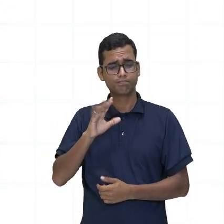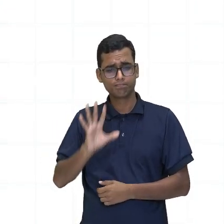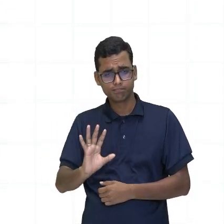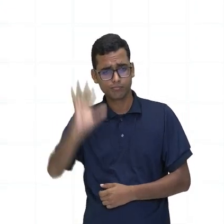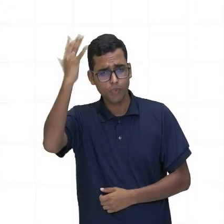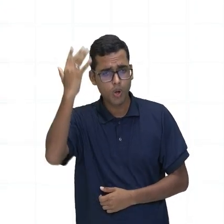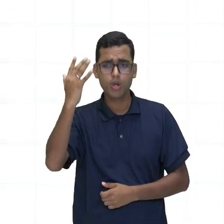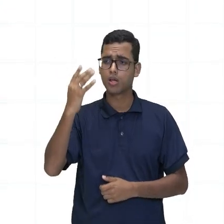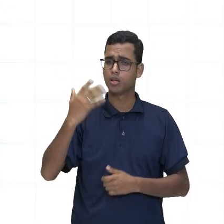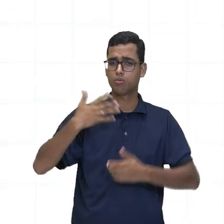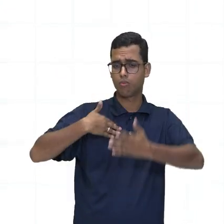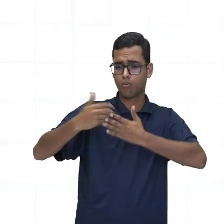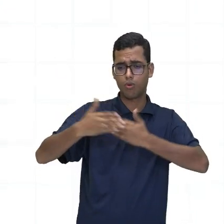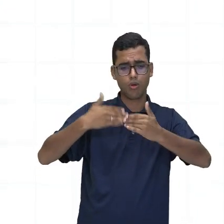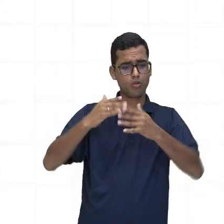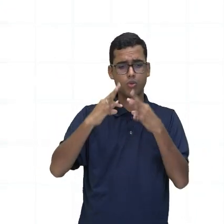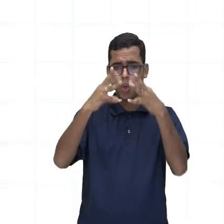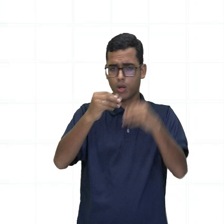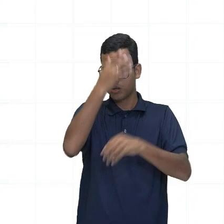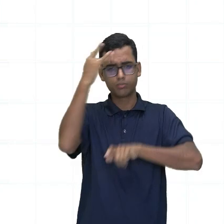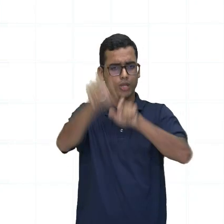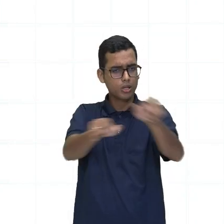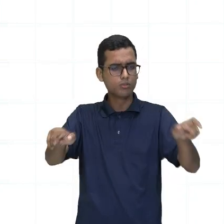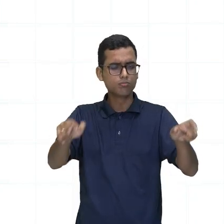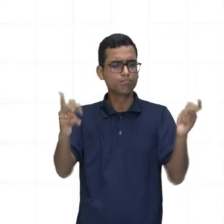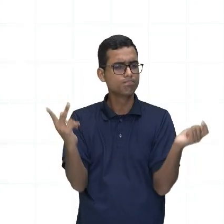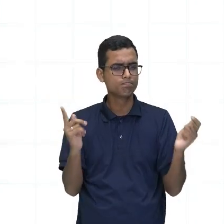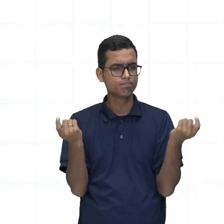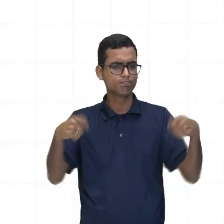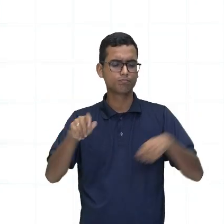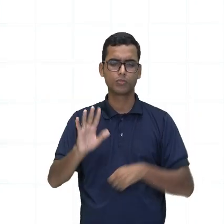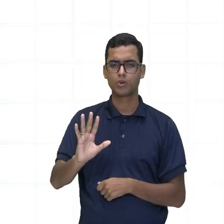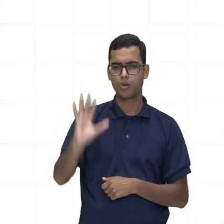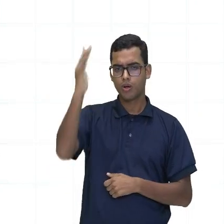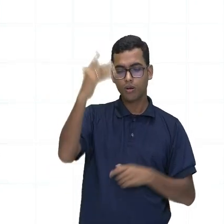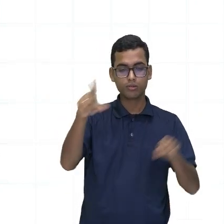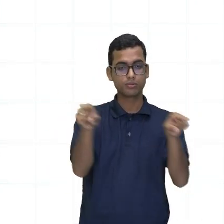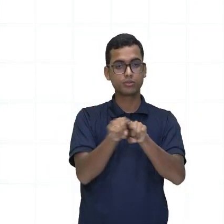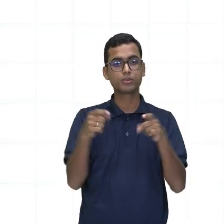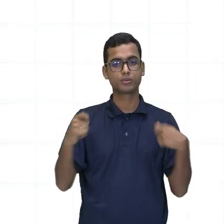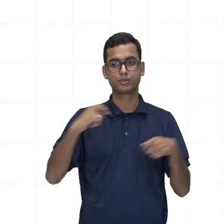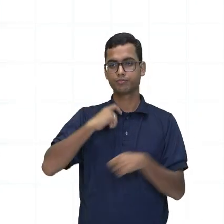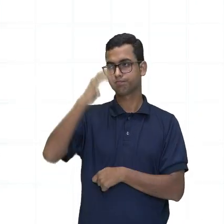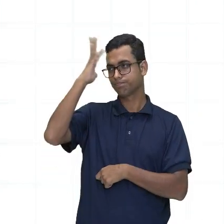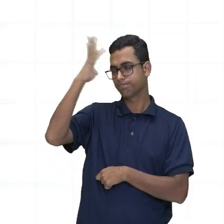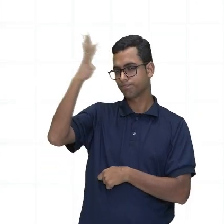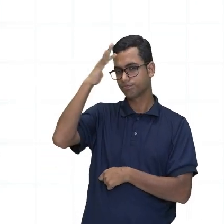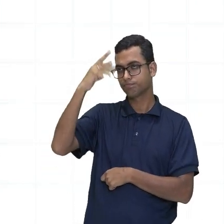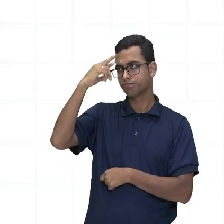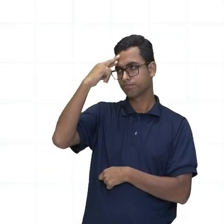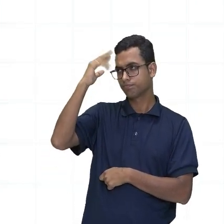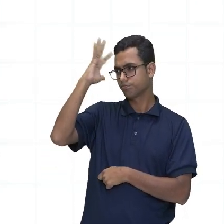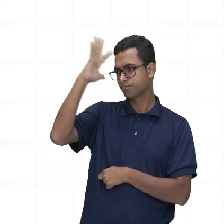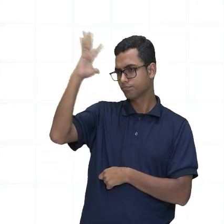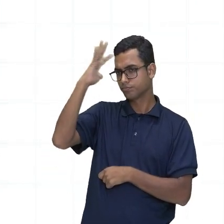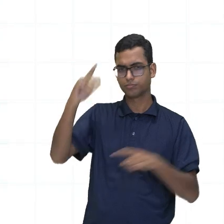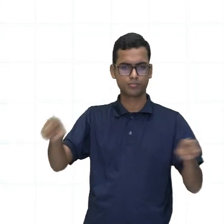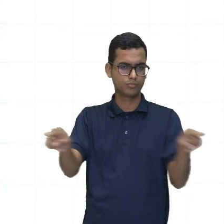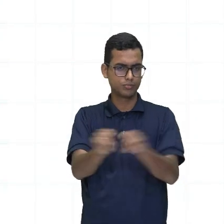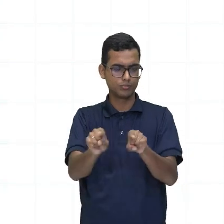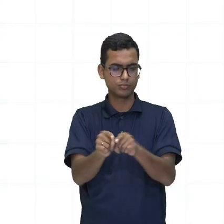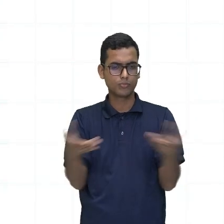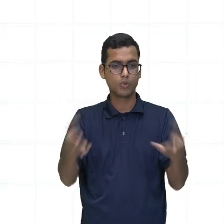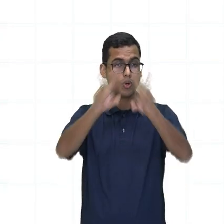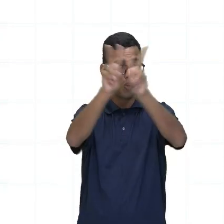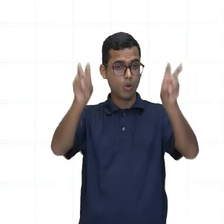todo mundo, realmente, e algo a se pensar. Vamos agora falar aqui um pouco sobre o